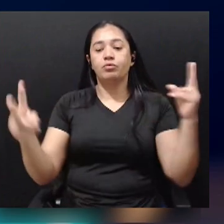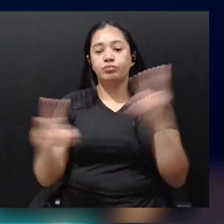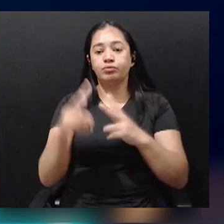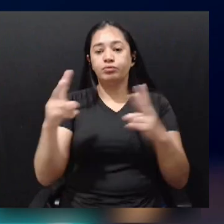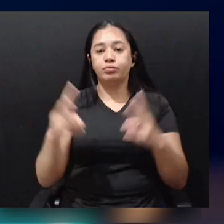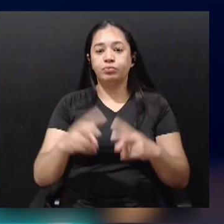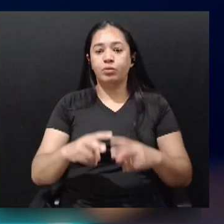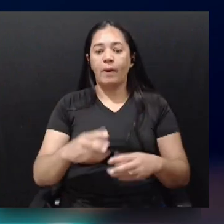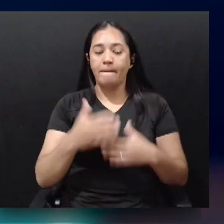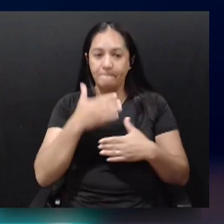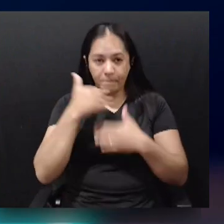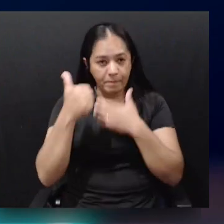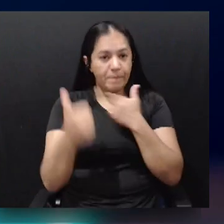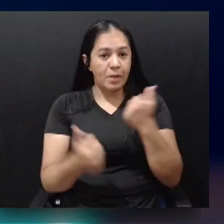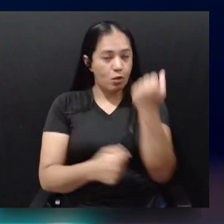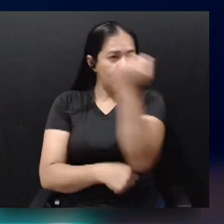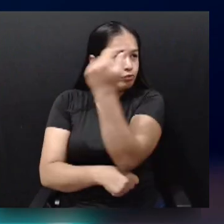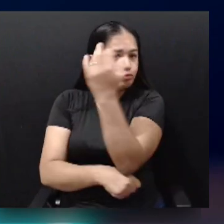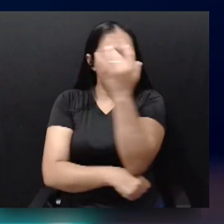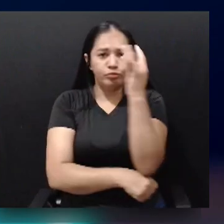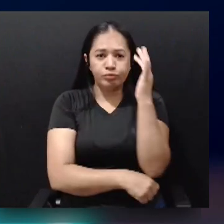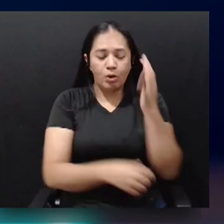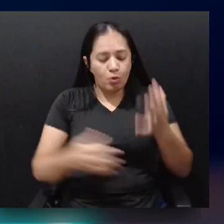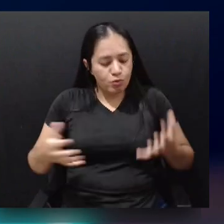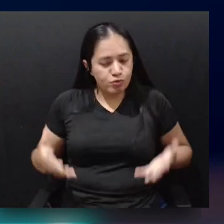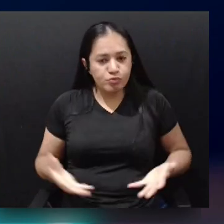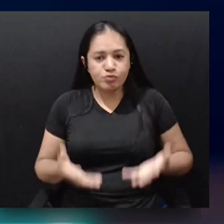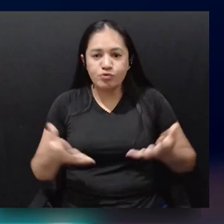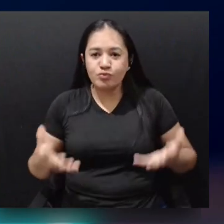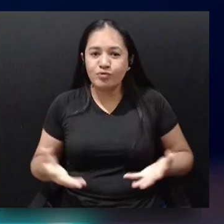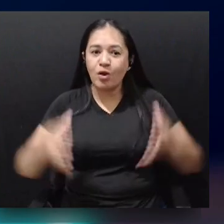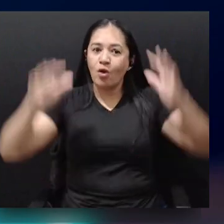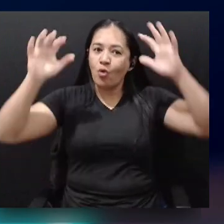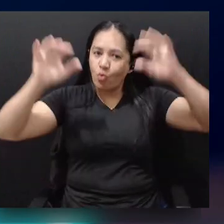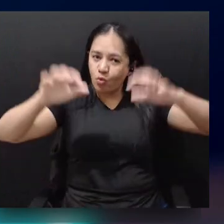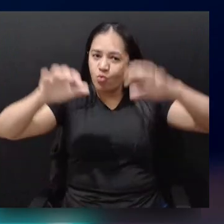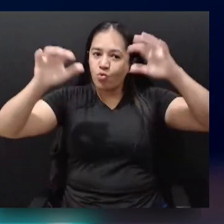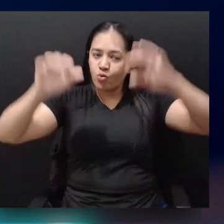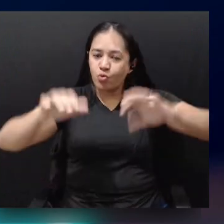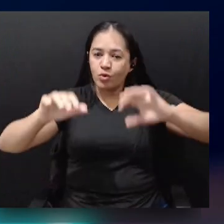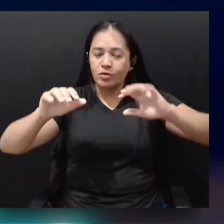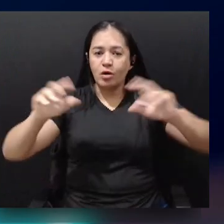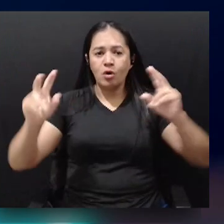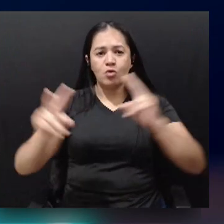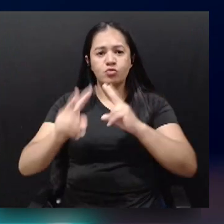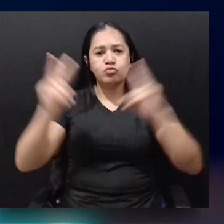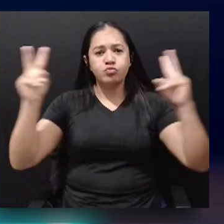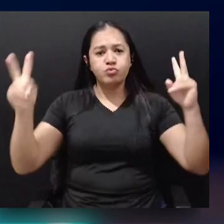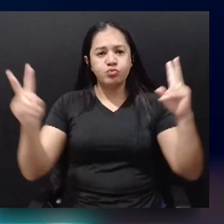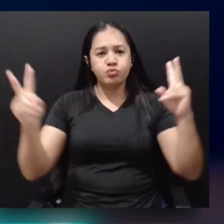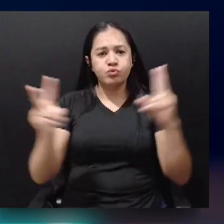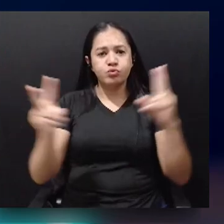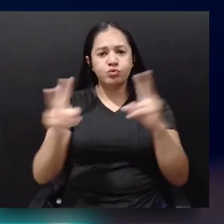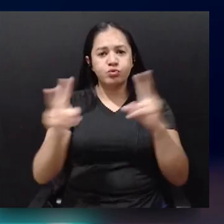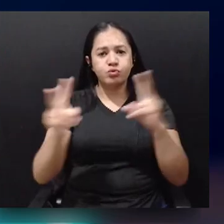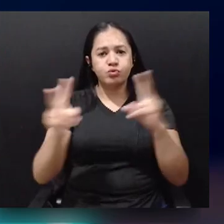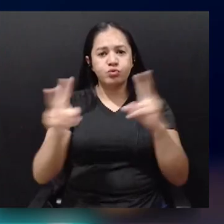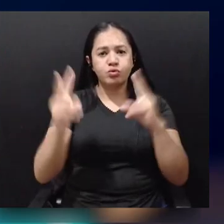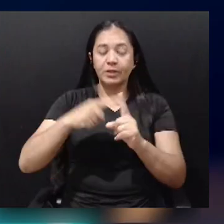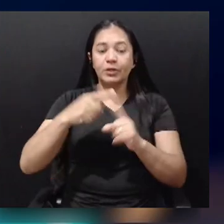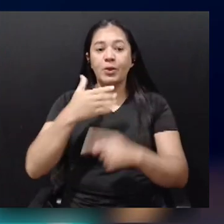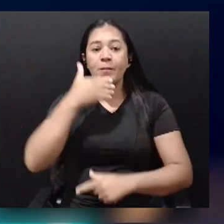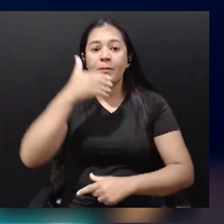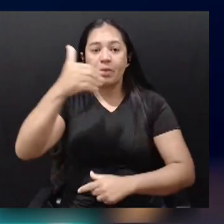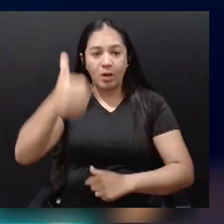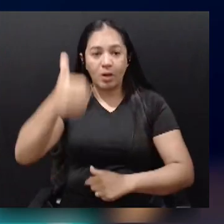a floresta ela estimula a chuva, ventos favoráveis, fica a temperatura melhor, e uma